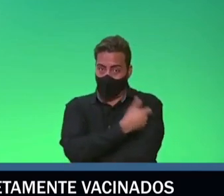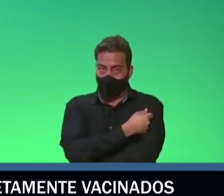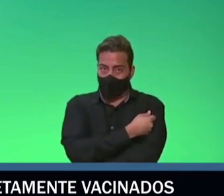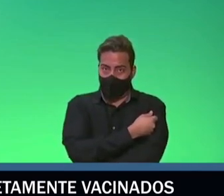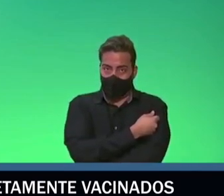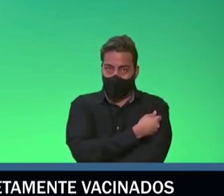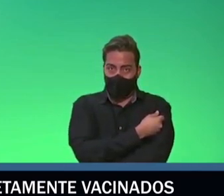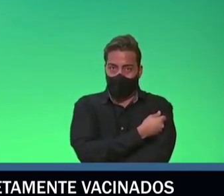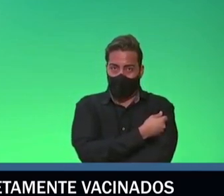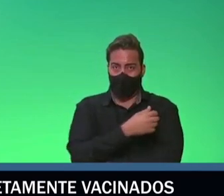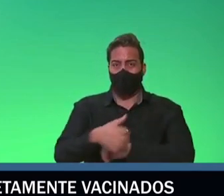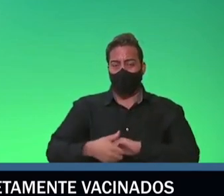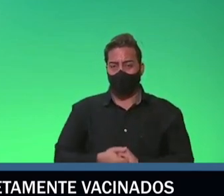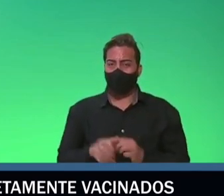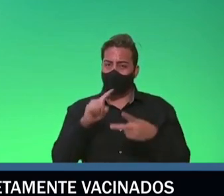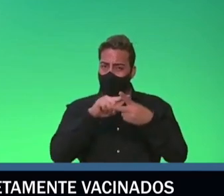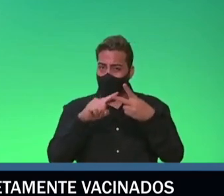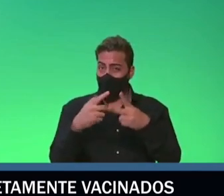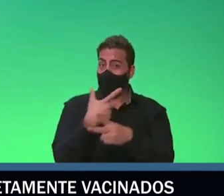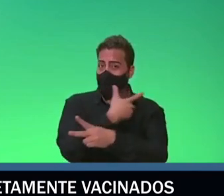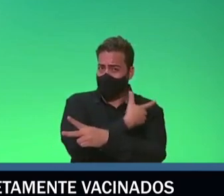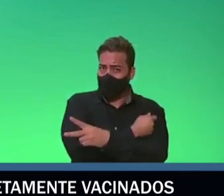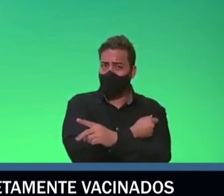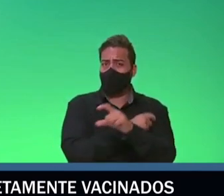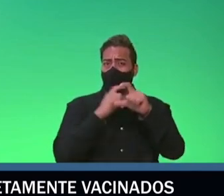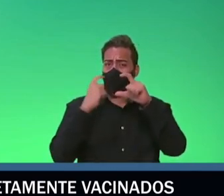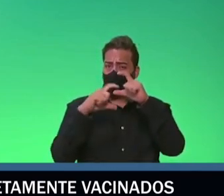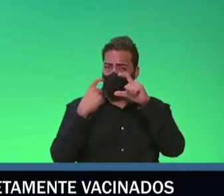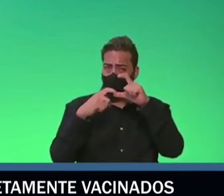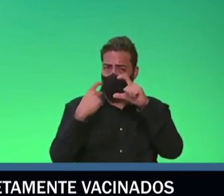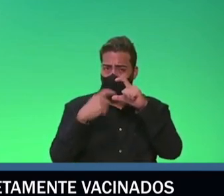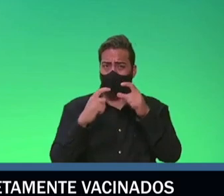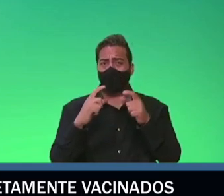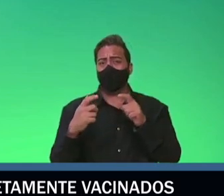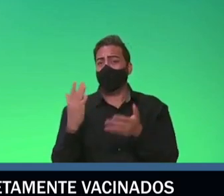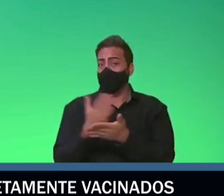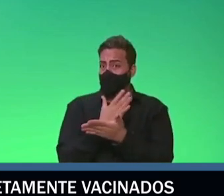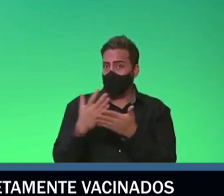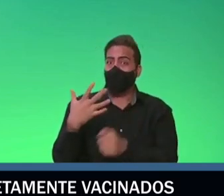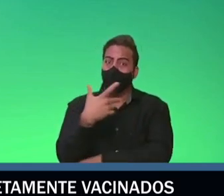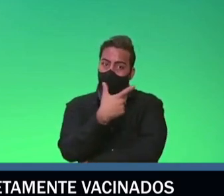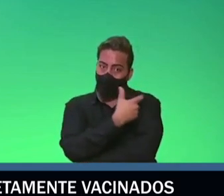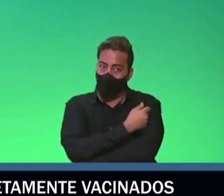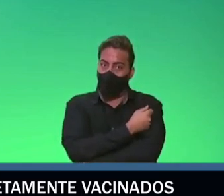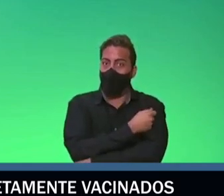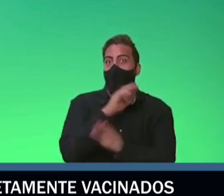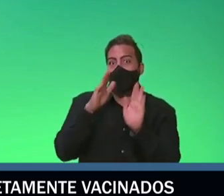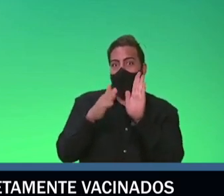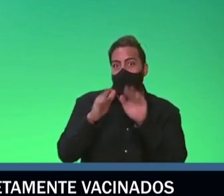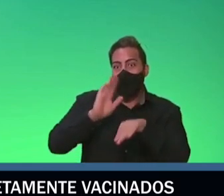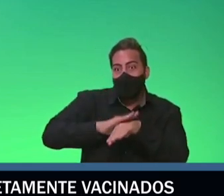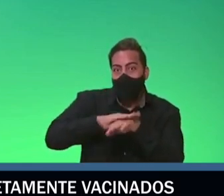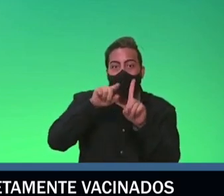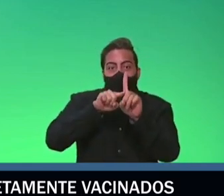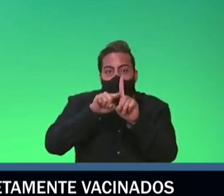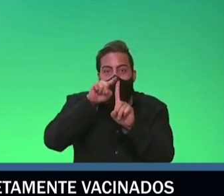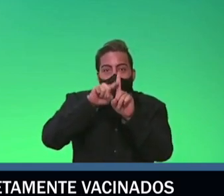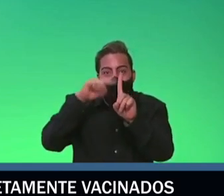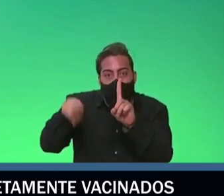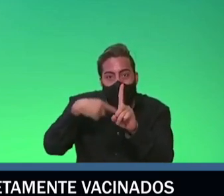Corona vaca e dá Astra zeneca alguns lotes vieram dentro das suas ampolas e doses